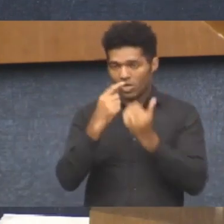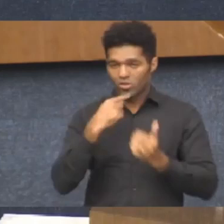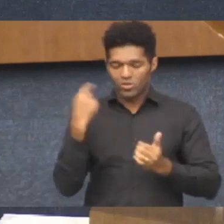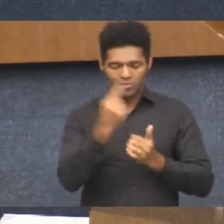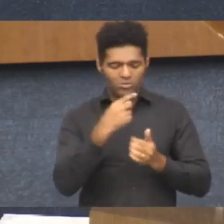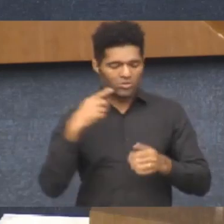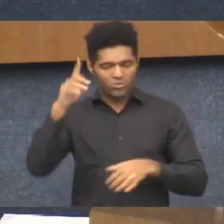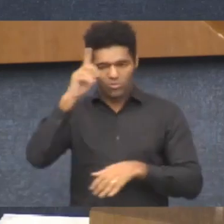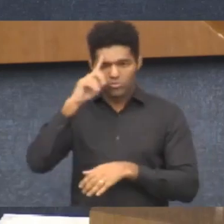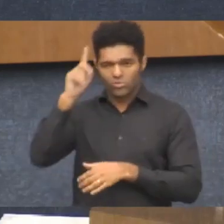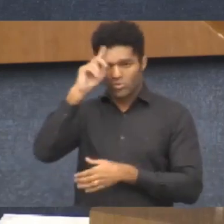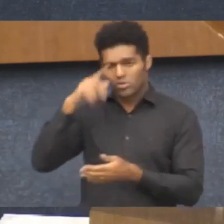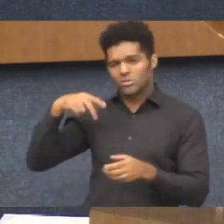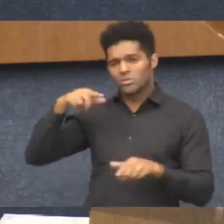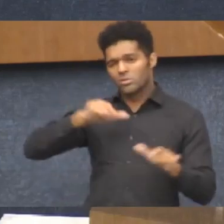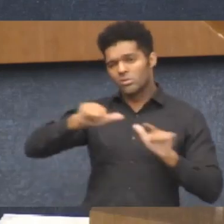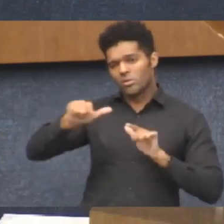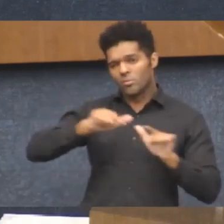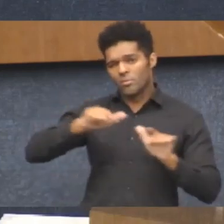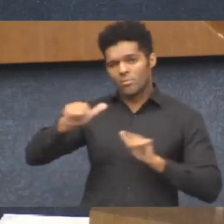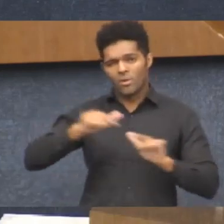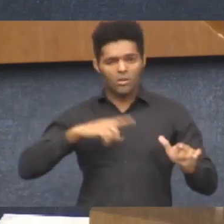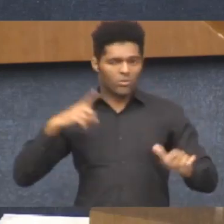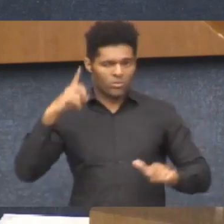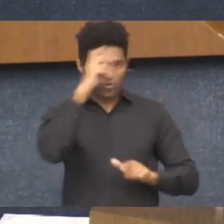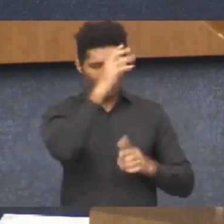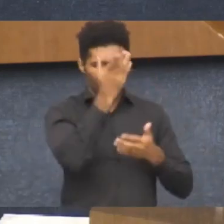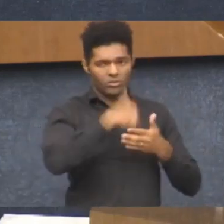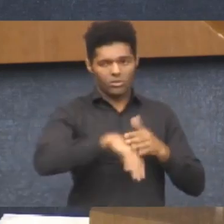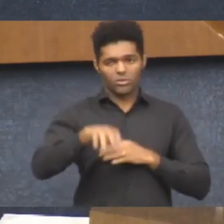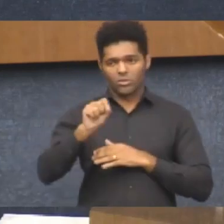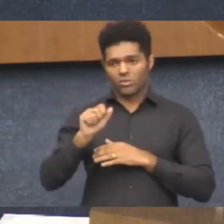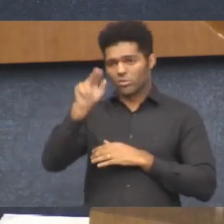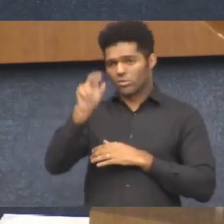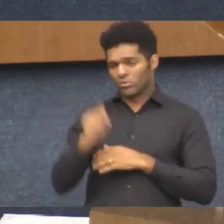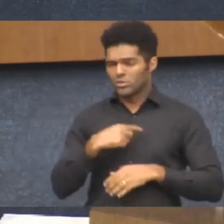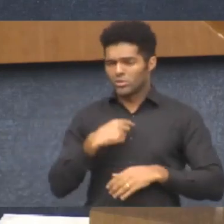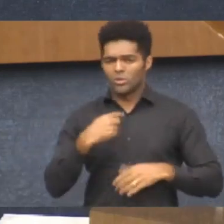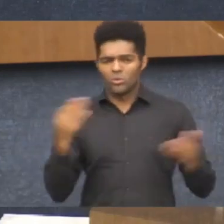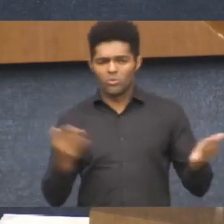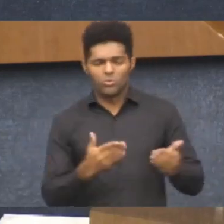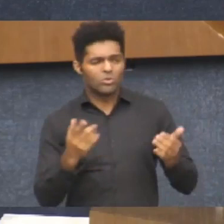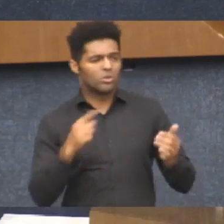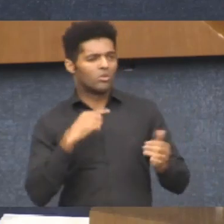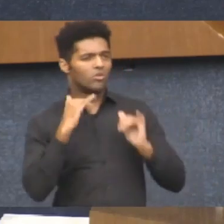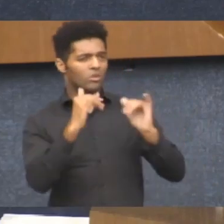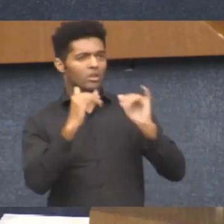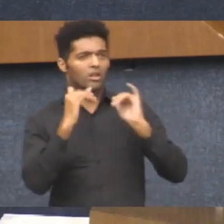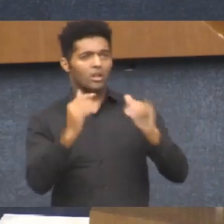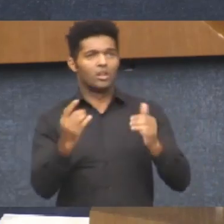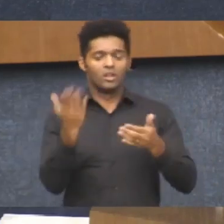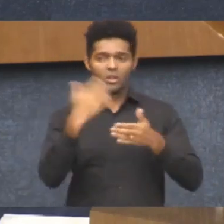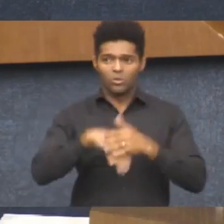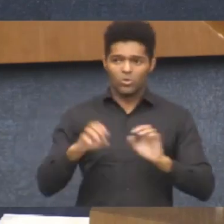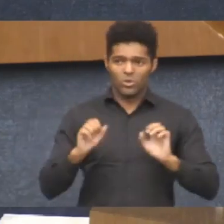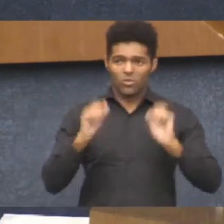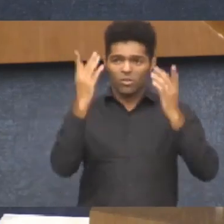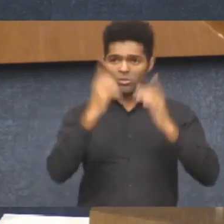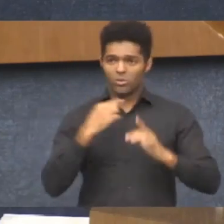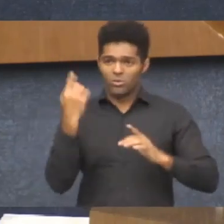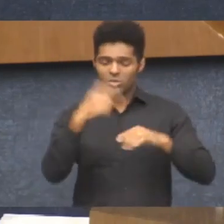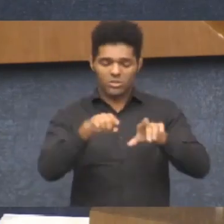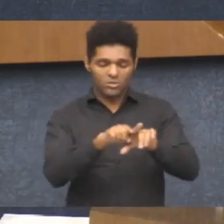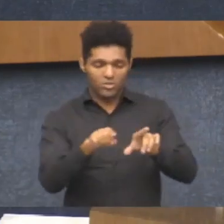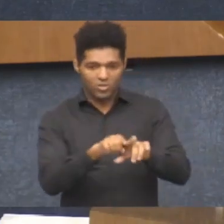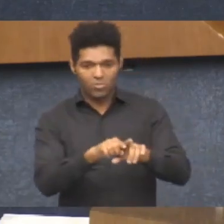com os desafios do SUS. E hoje eu ainda falei isso, nós tivemos uma roda de conversa num evento que está acontecendo, que chama Conecta SUS, não sei se vocês